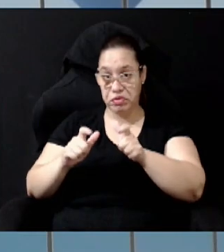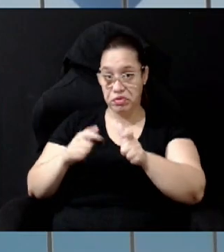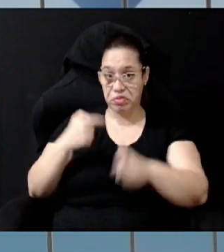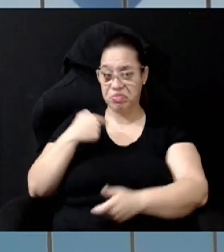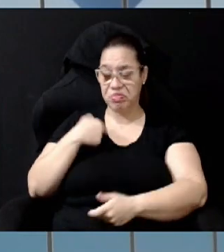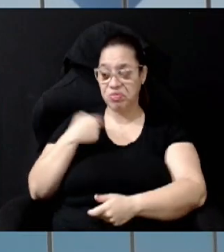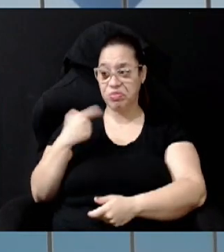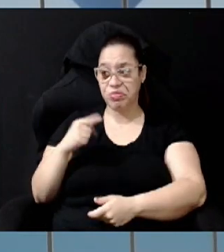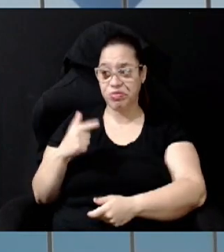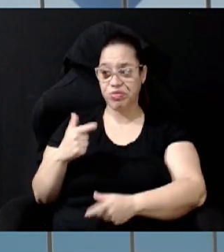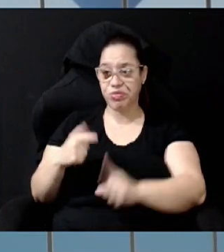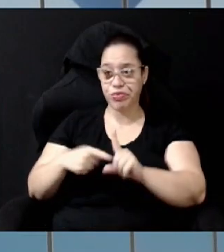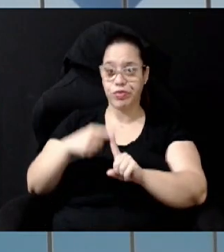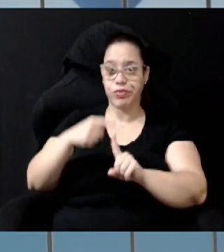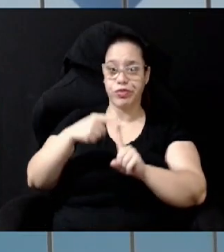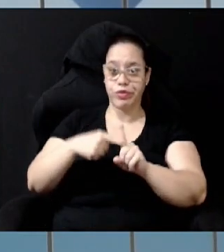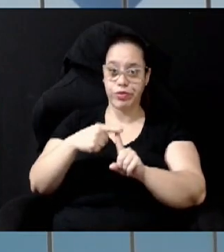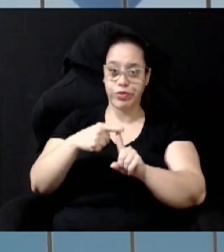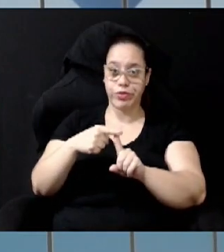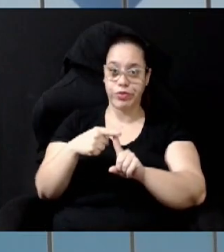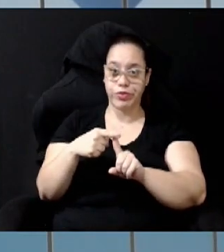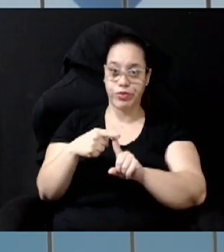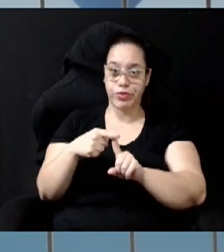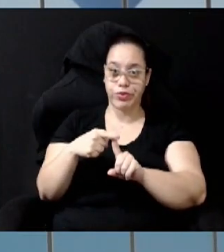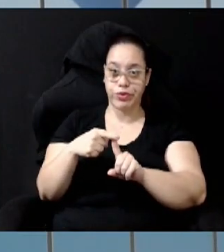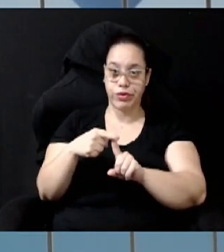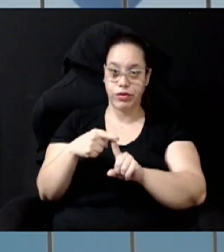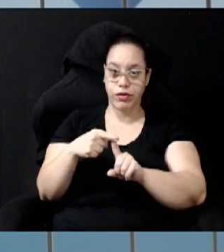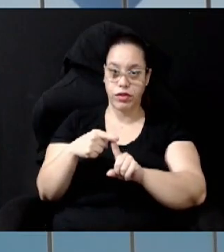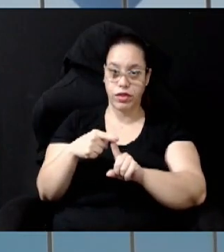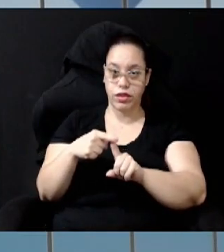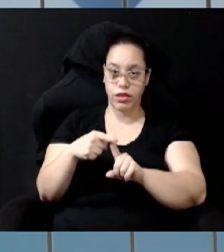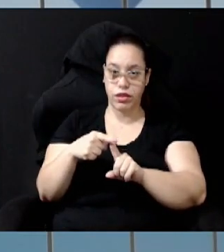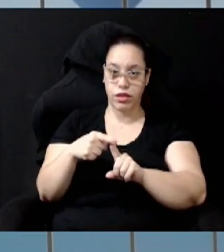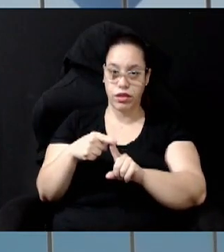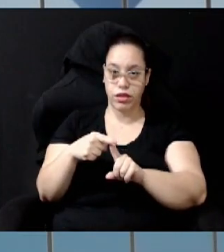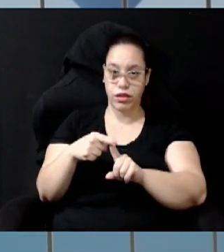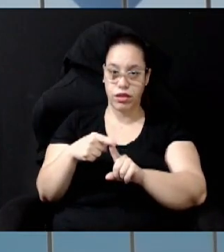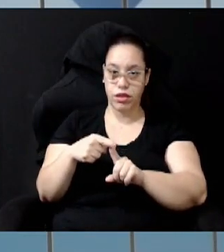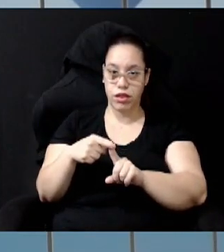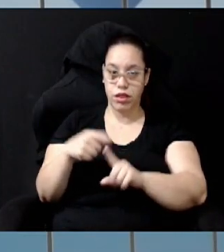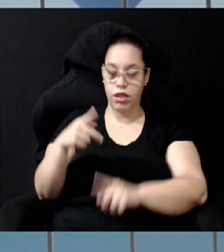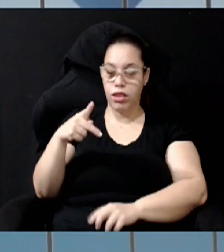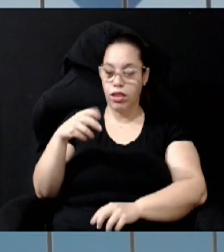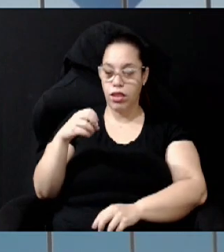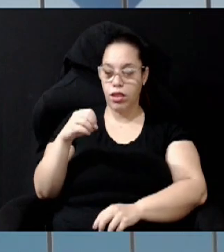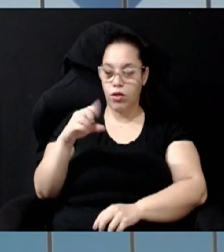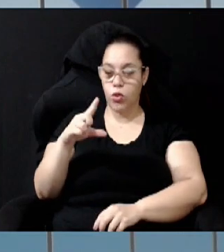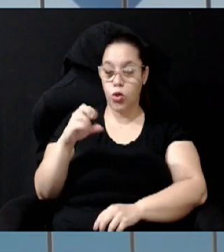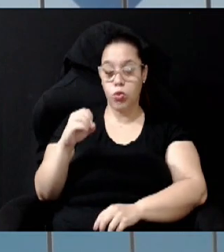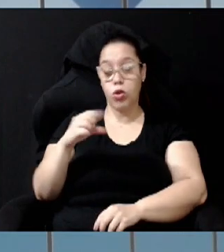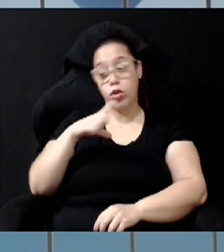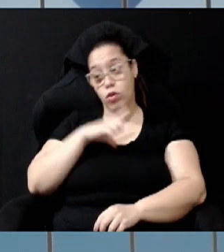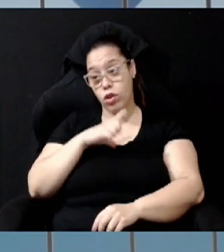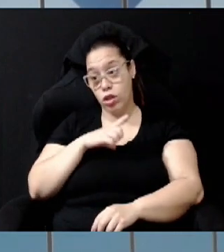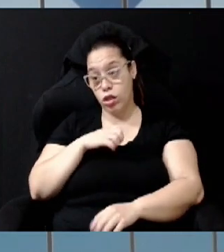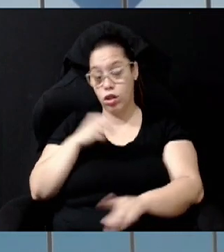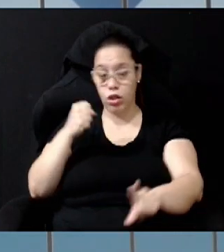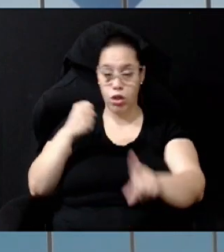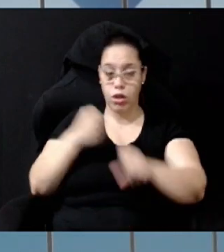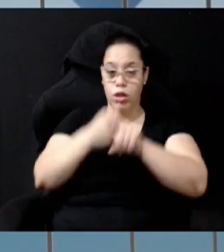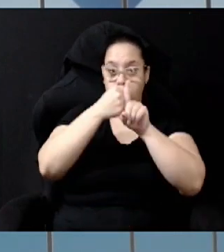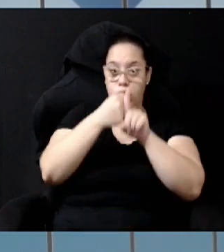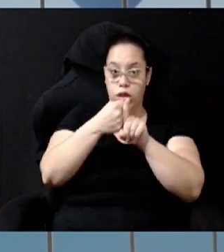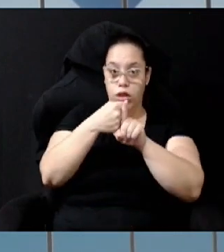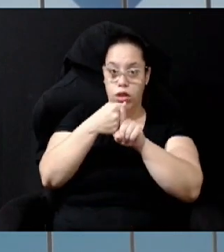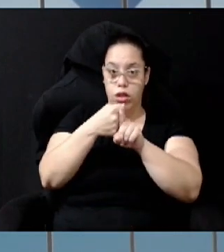de temperatura quanto os extremos, os polos vão ter. Então, o impacto também ele acaba sendo diferente,